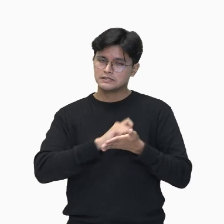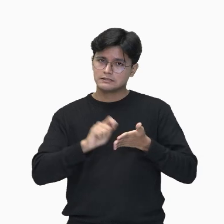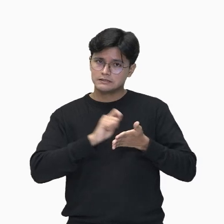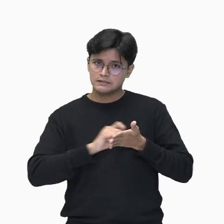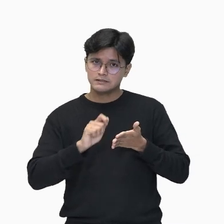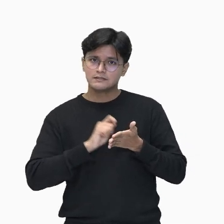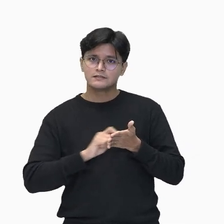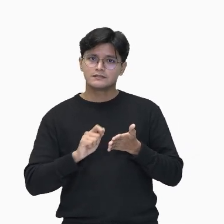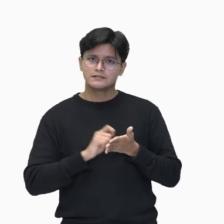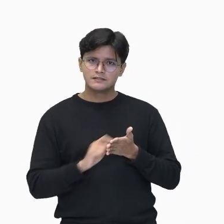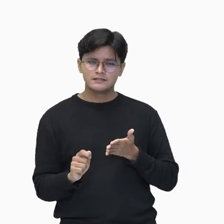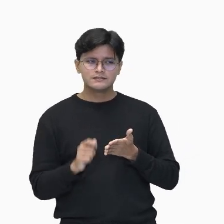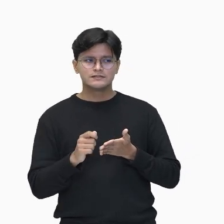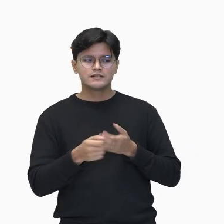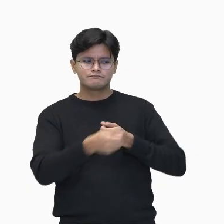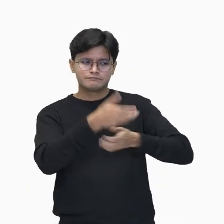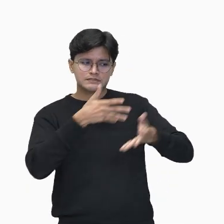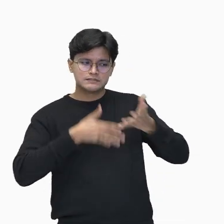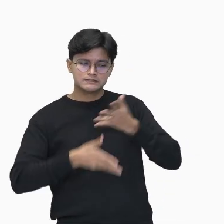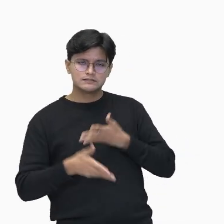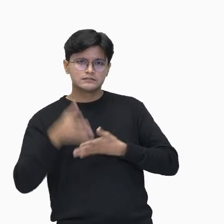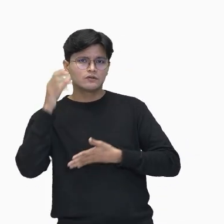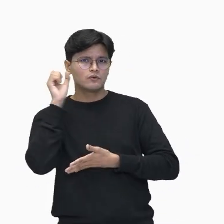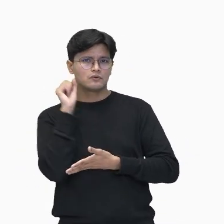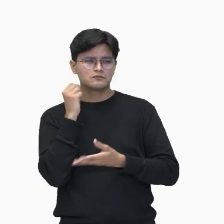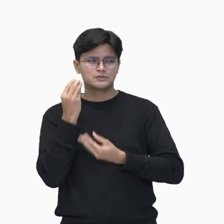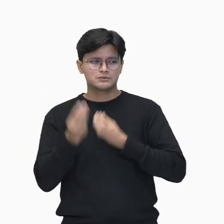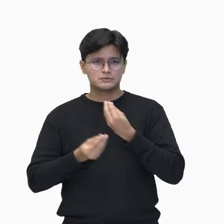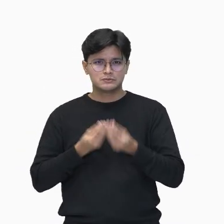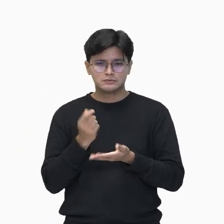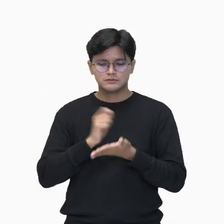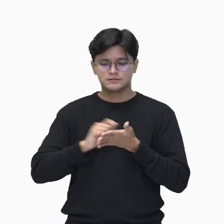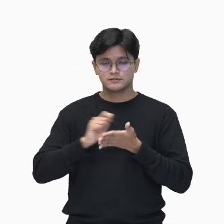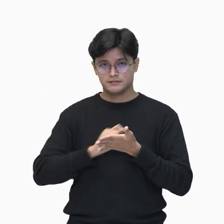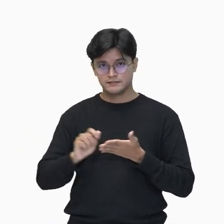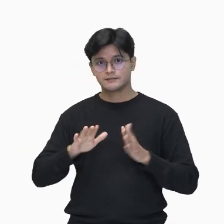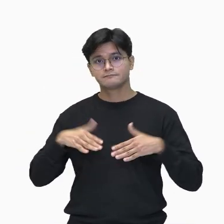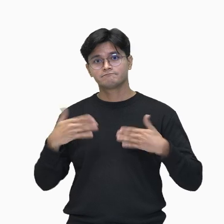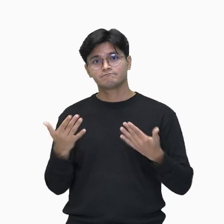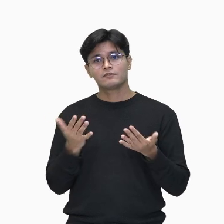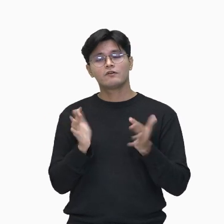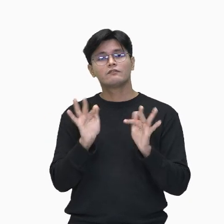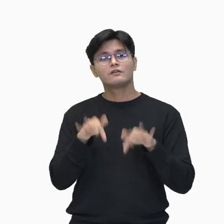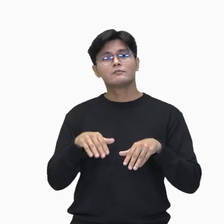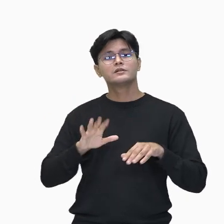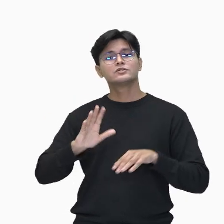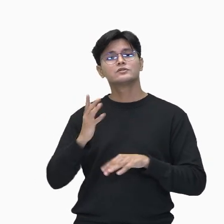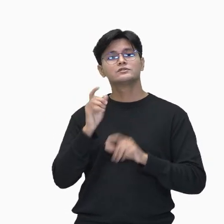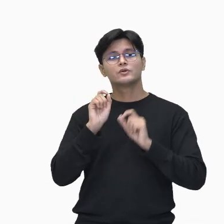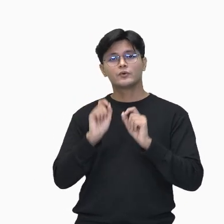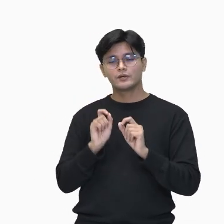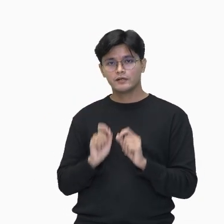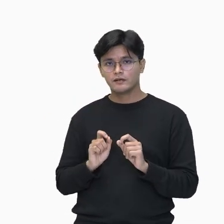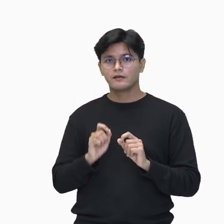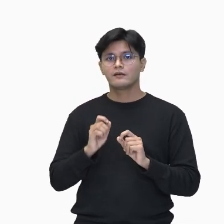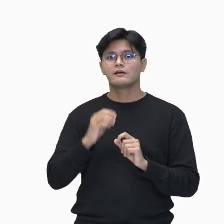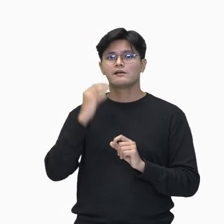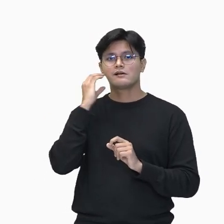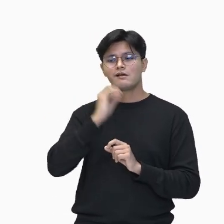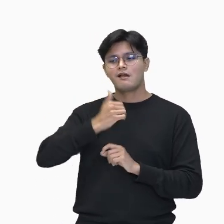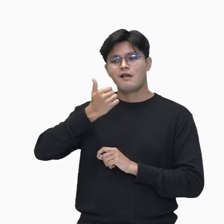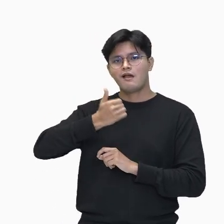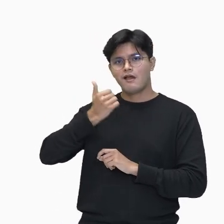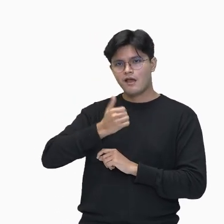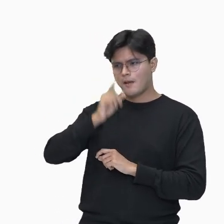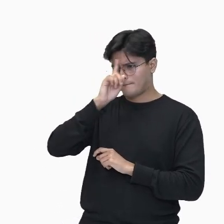de de alguém ler né finalmente é o rei mandou os queimar